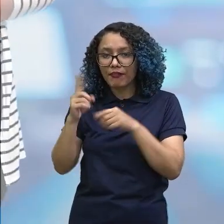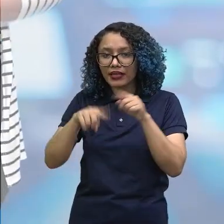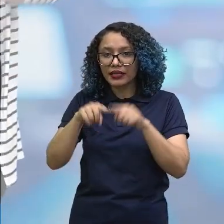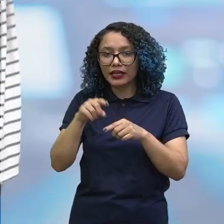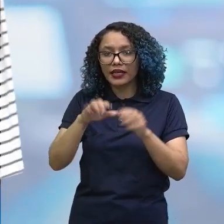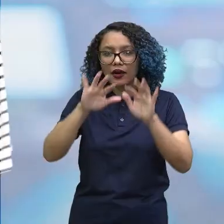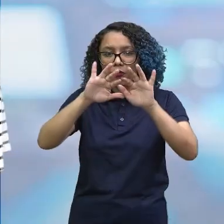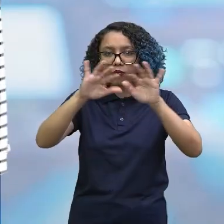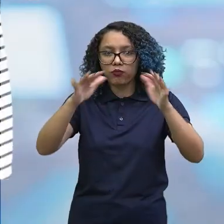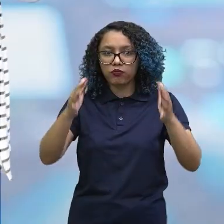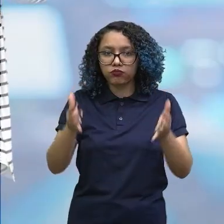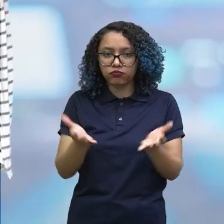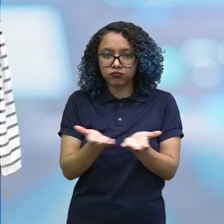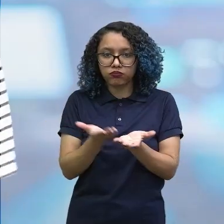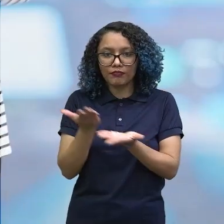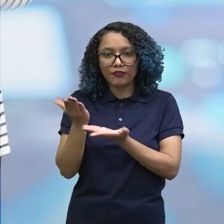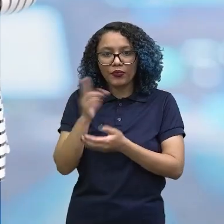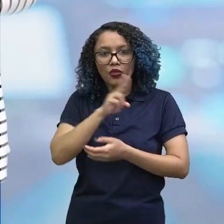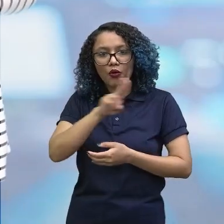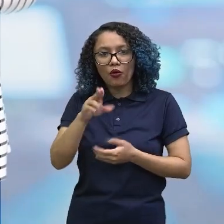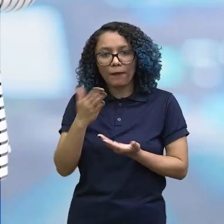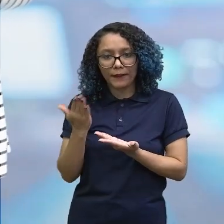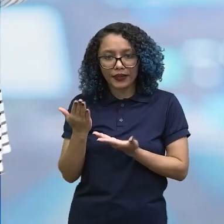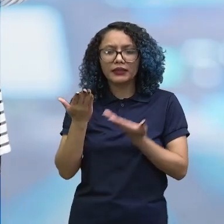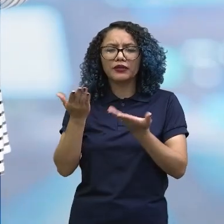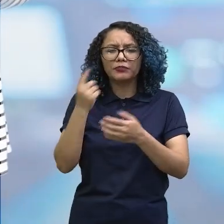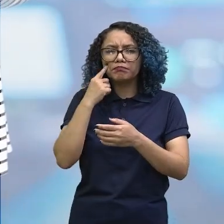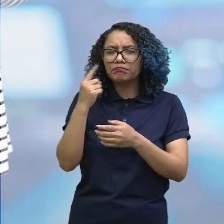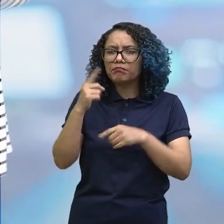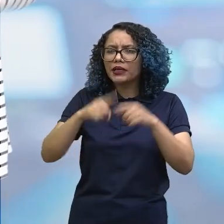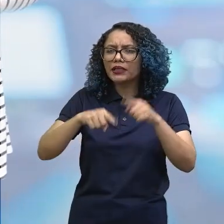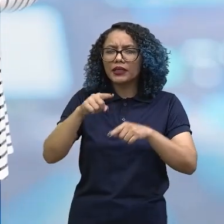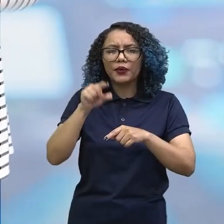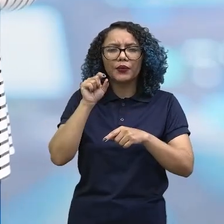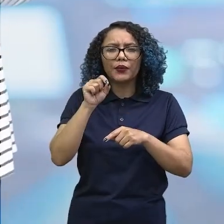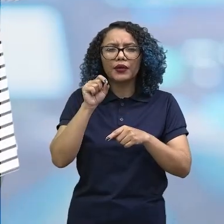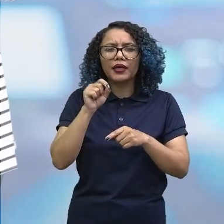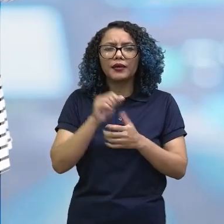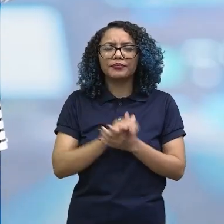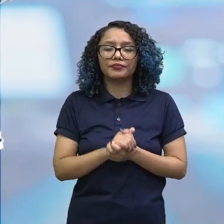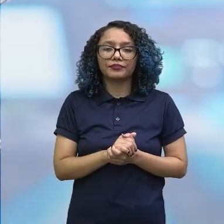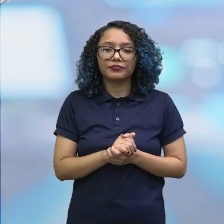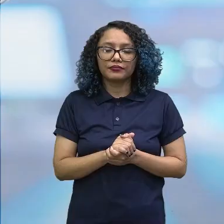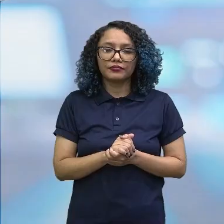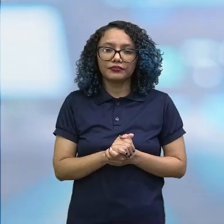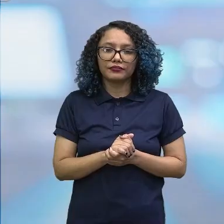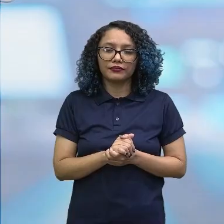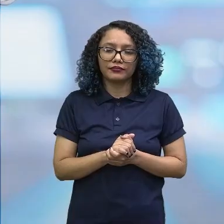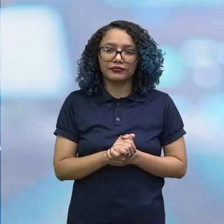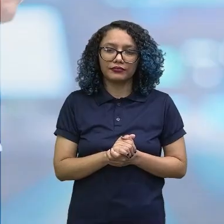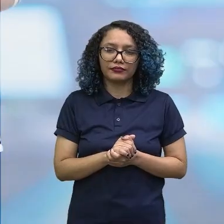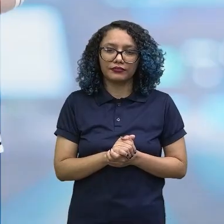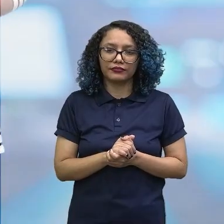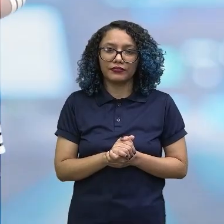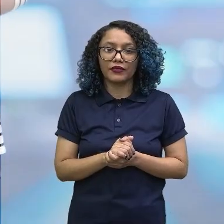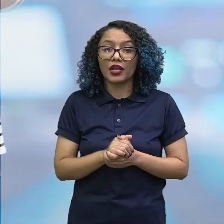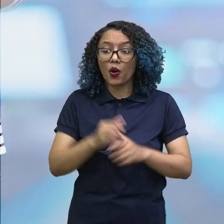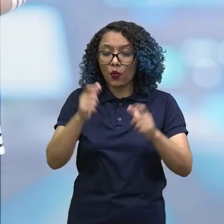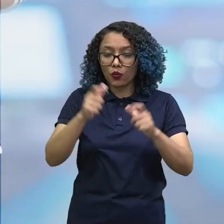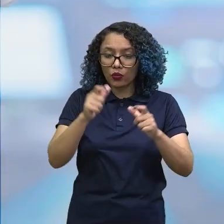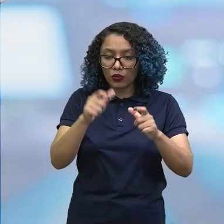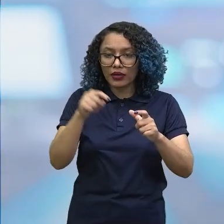biodigestor. Este equipamento propicia, basicamente, um